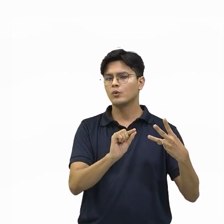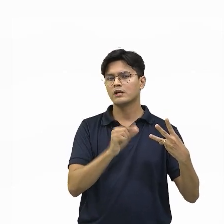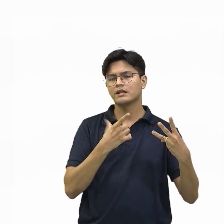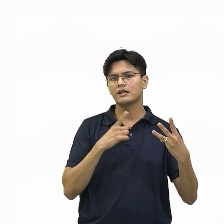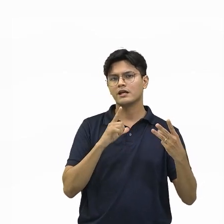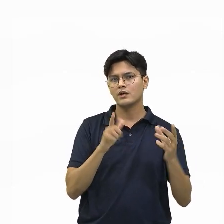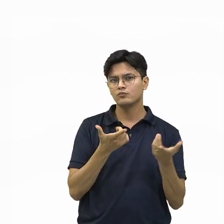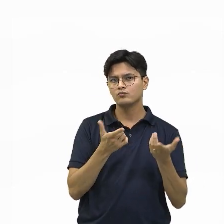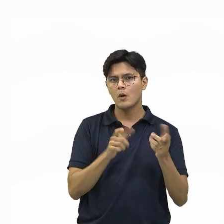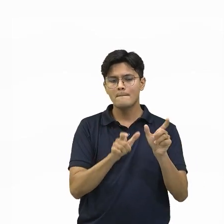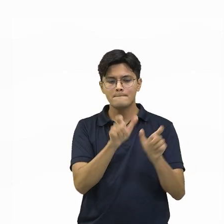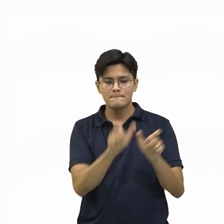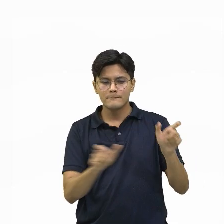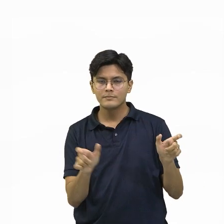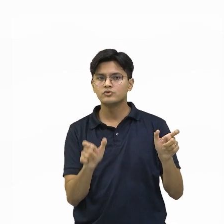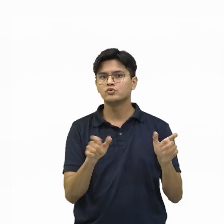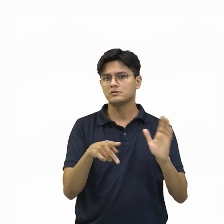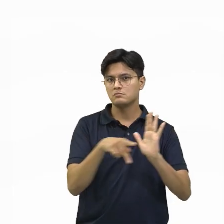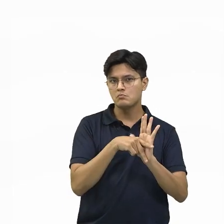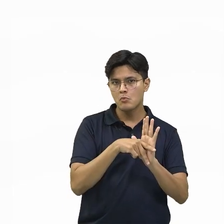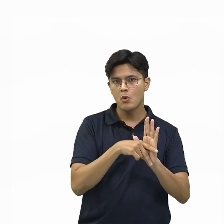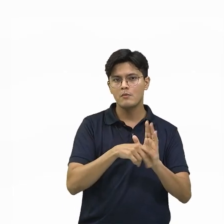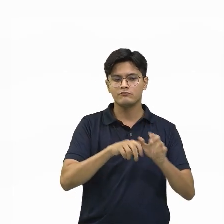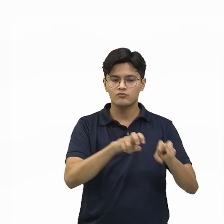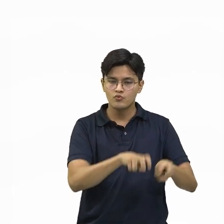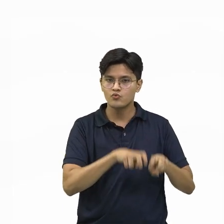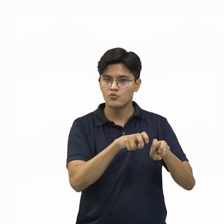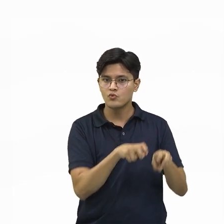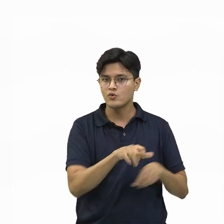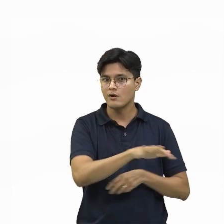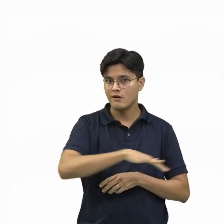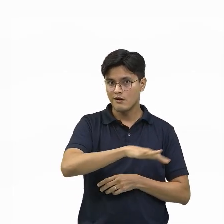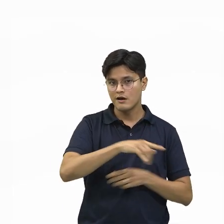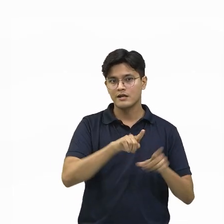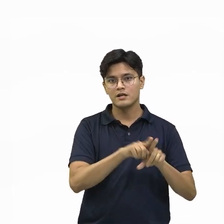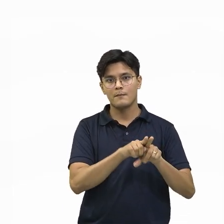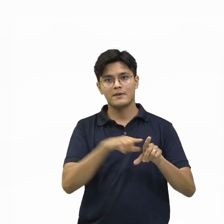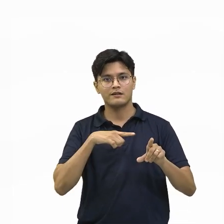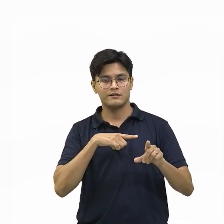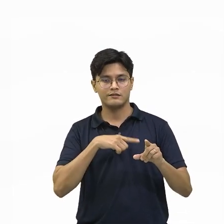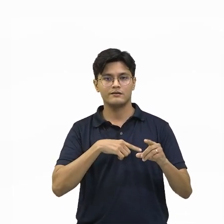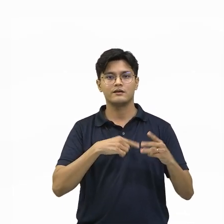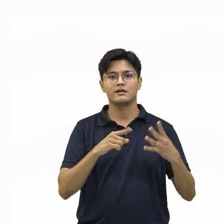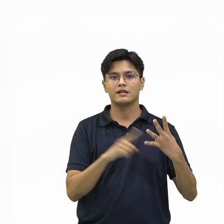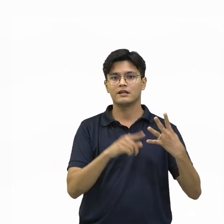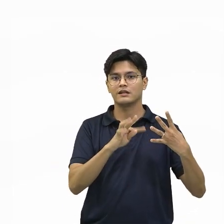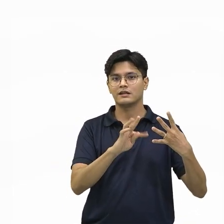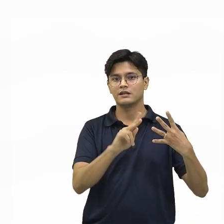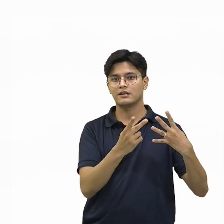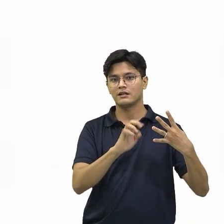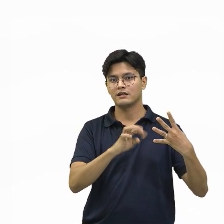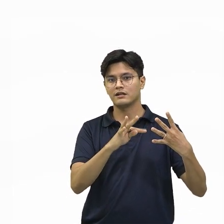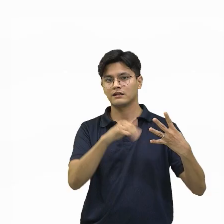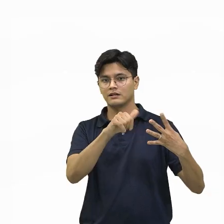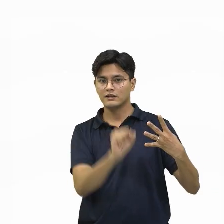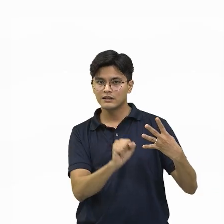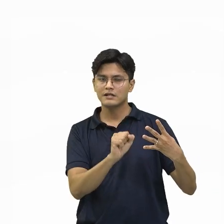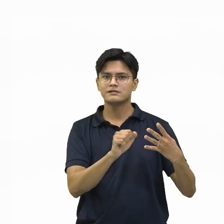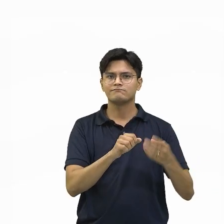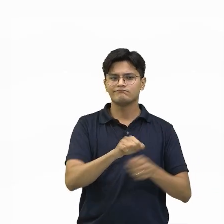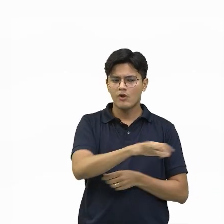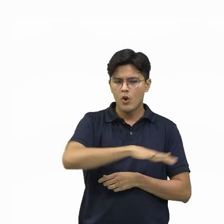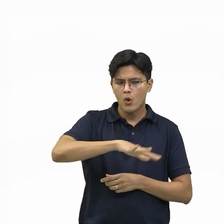proprietários rurais, e os tetas, que eram aquelas pessoas que não possuíam terra. E, né, claro,